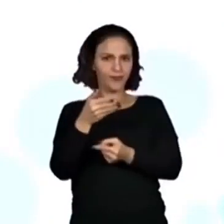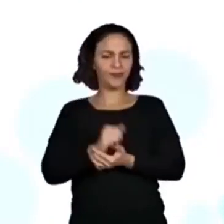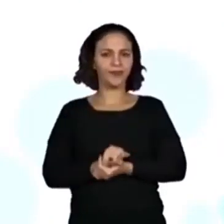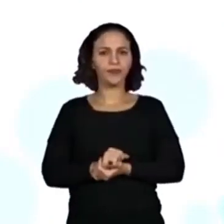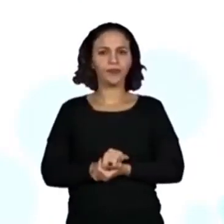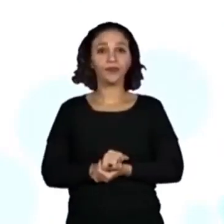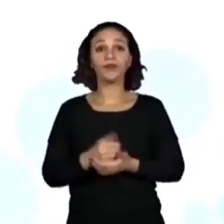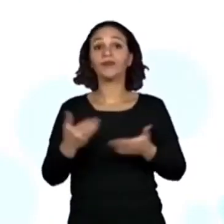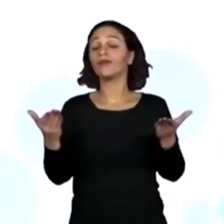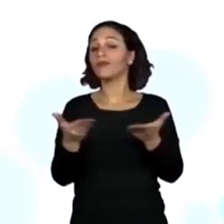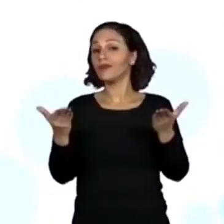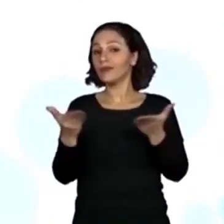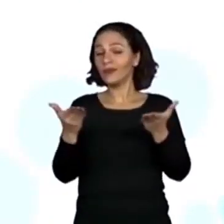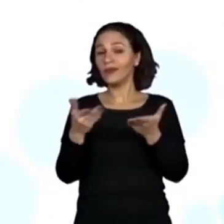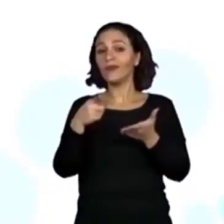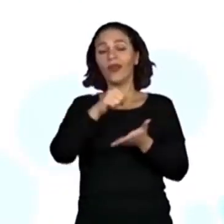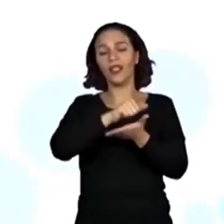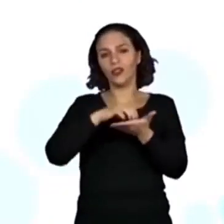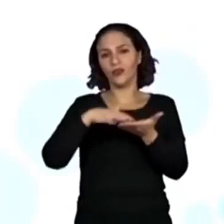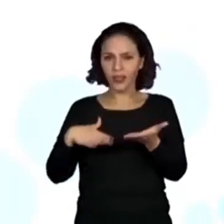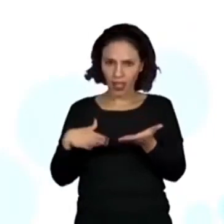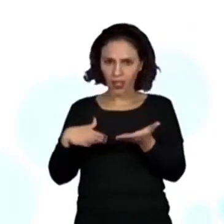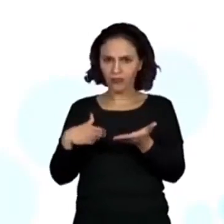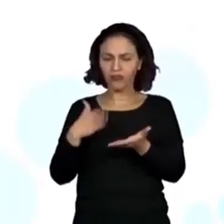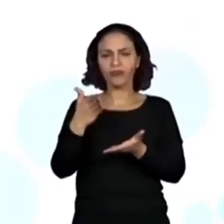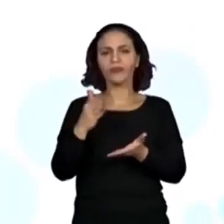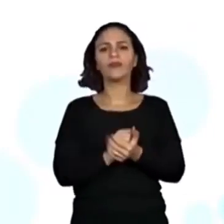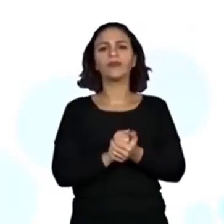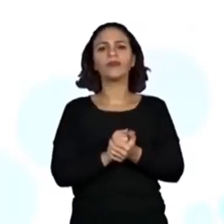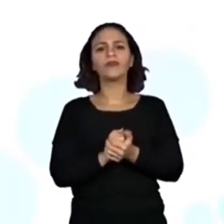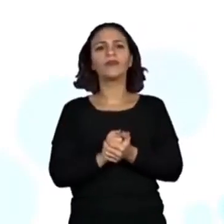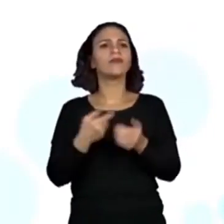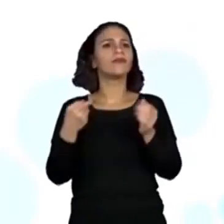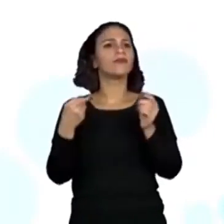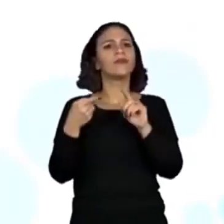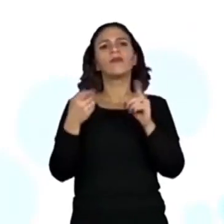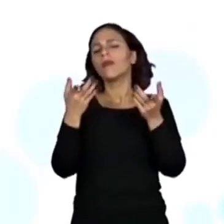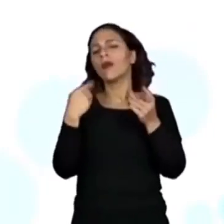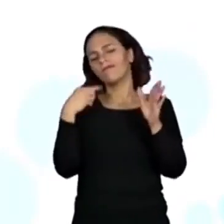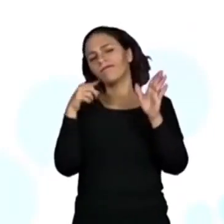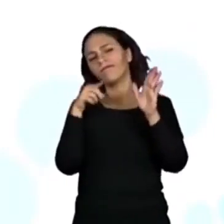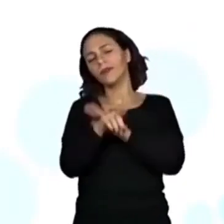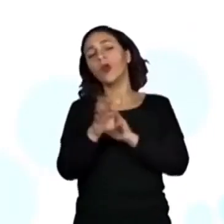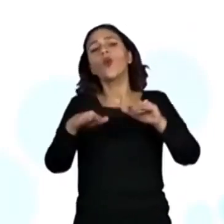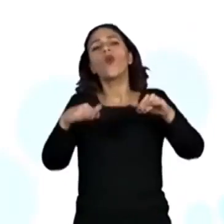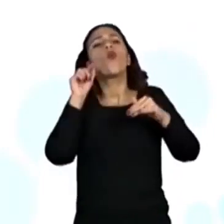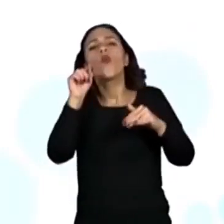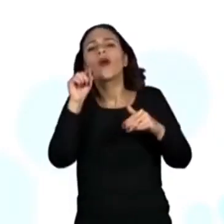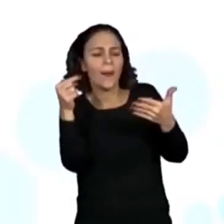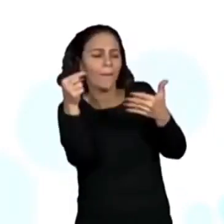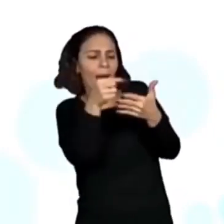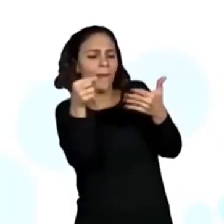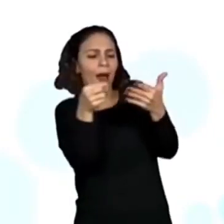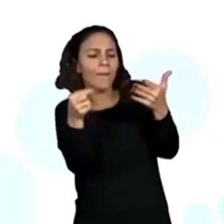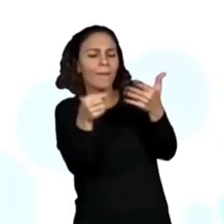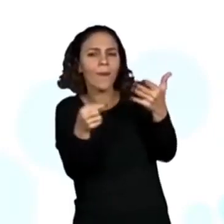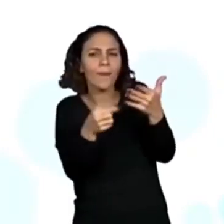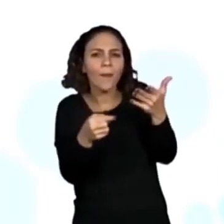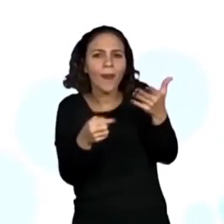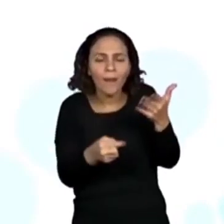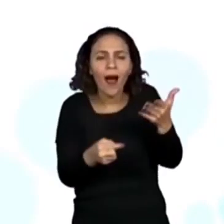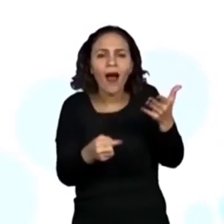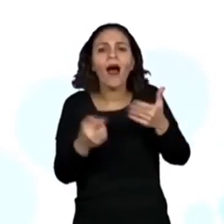vou passar para vocês uma pequena atividade. Quais foram as condições conjunturais que levaram o Brasil a iniciar seu processo